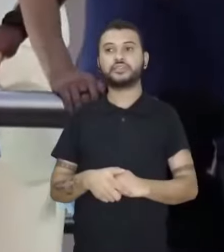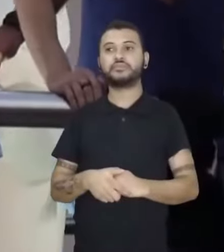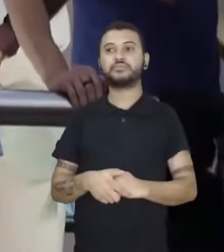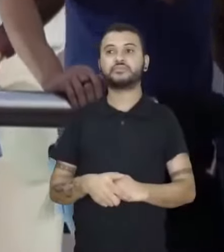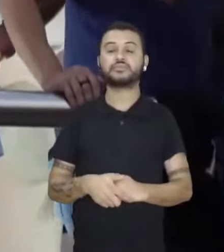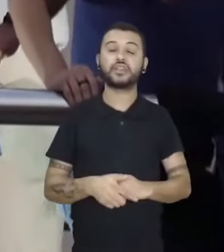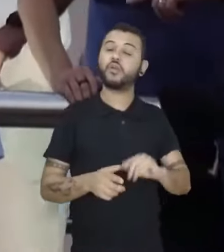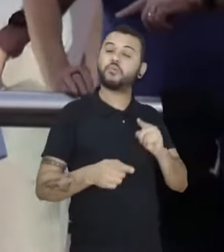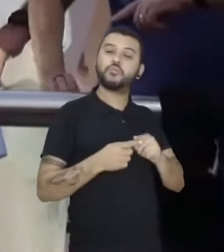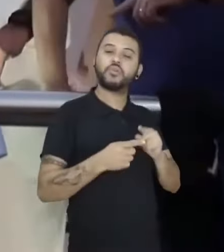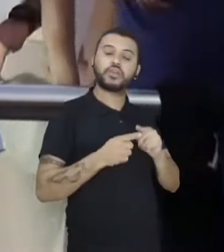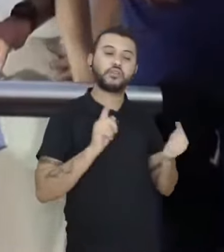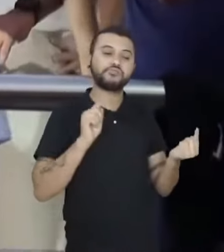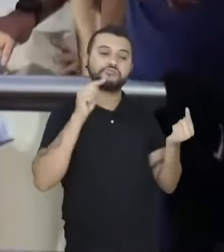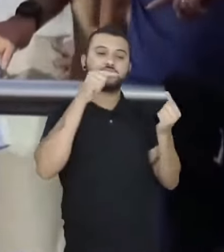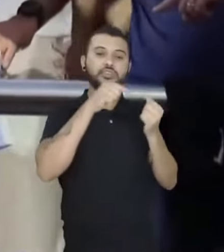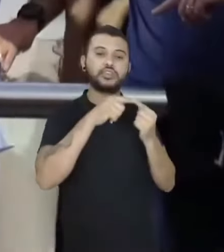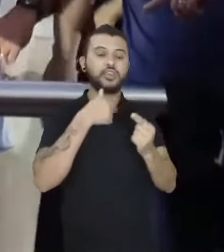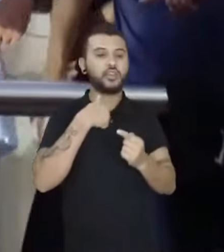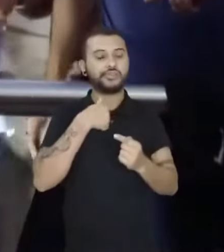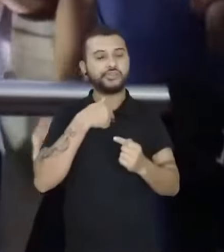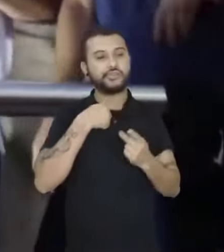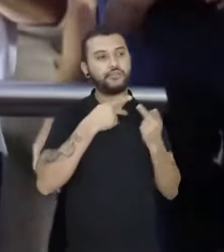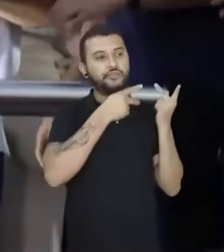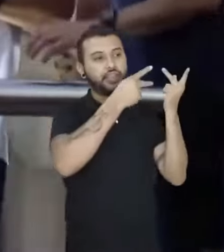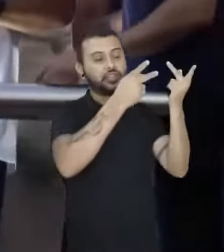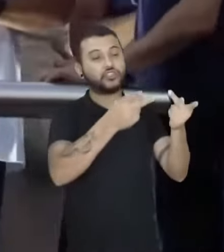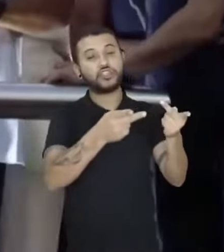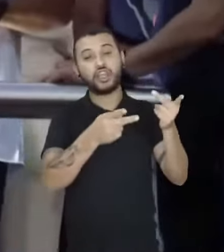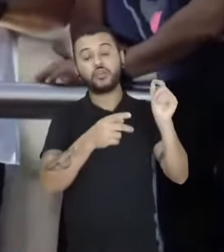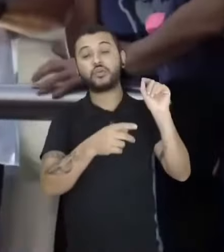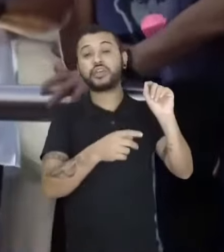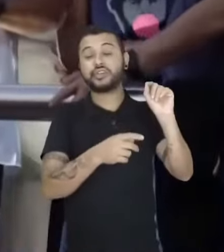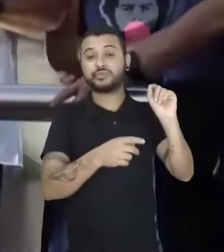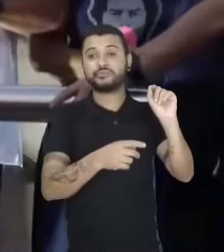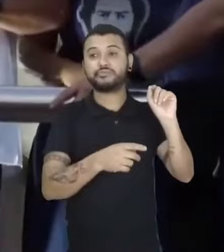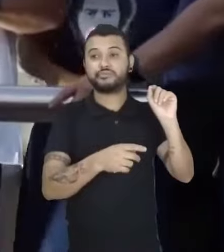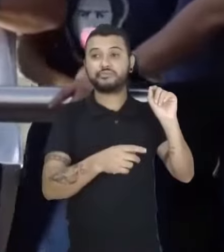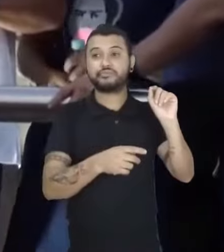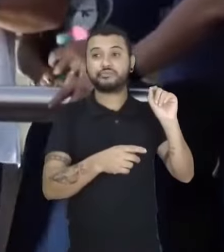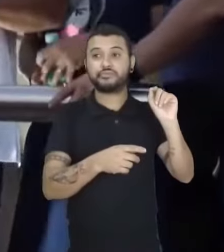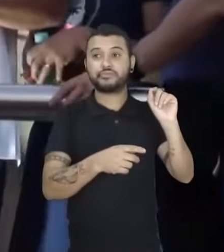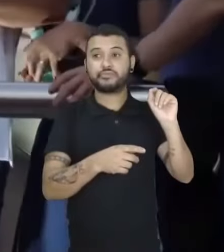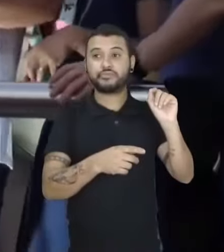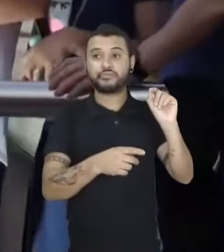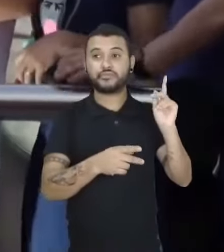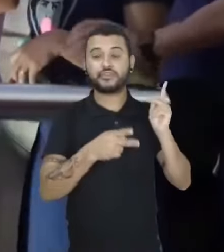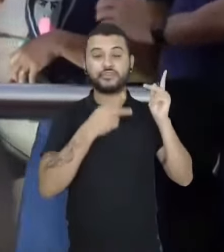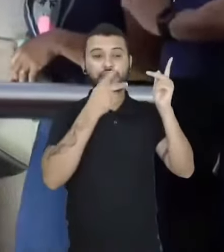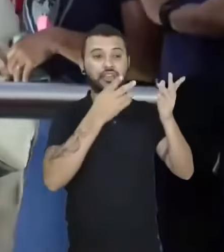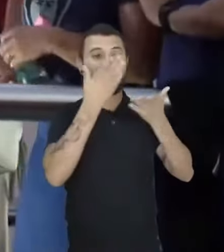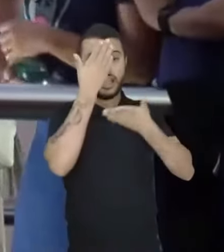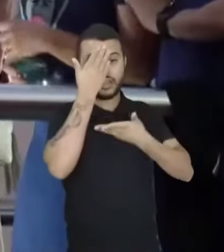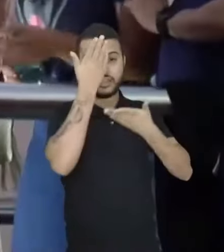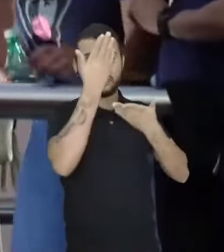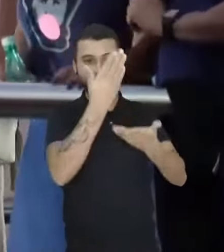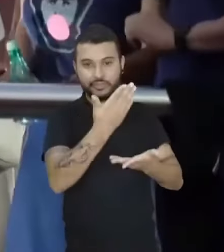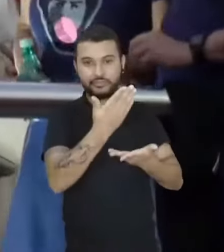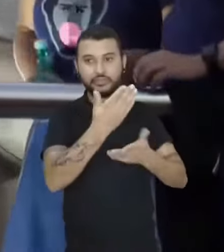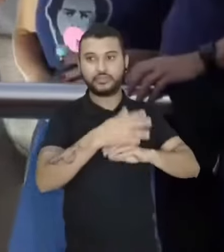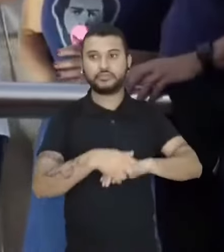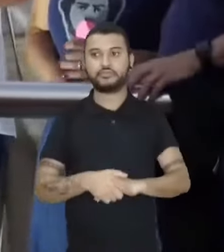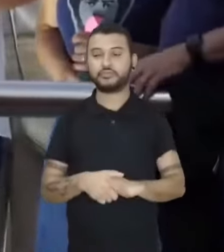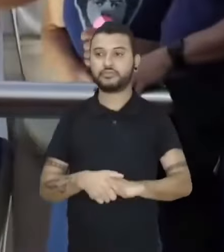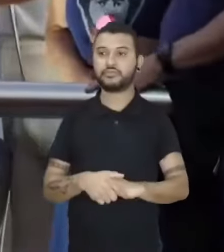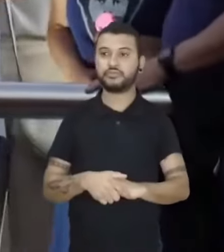A razão pela qual eu estou fazendo essa viagem é uma viagem de agradecimento.